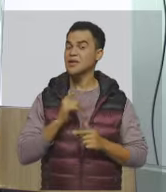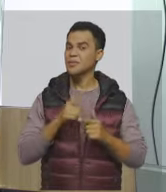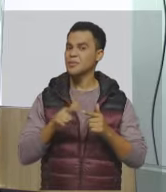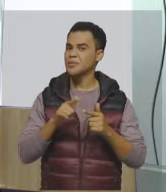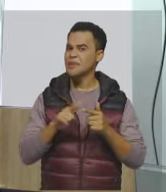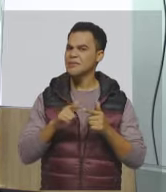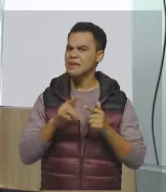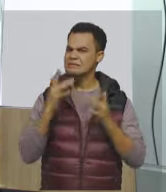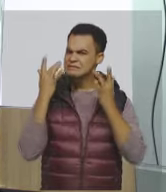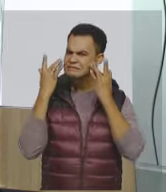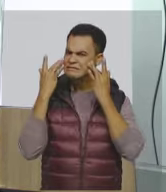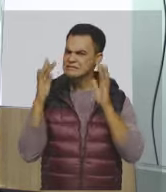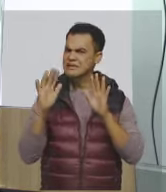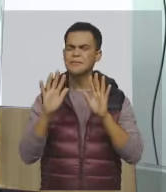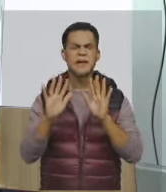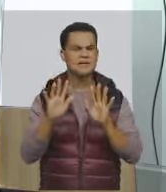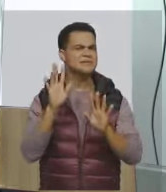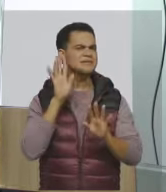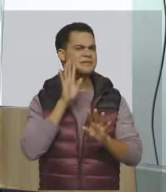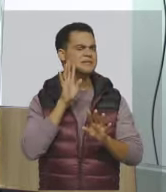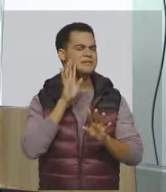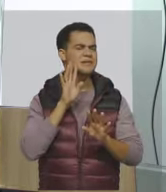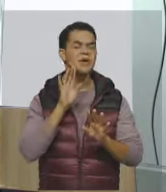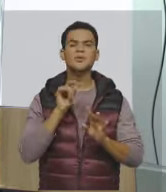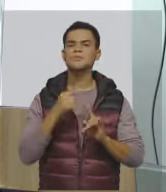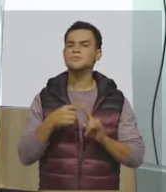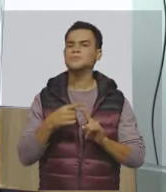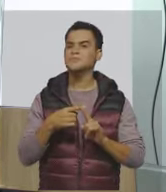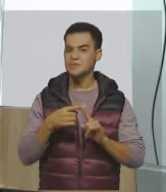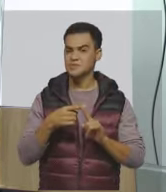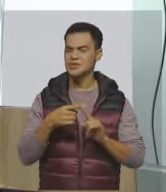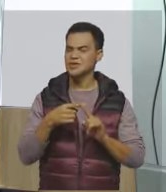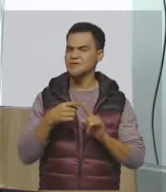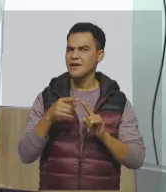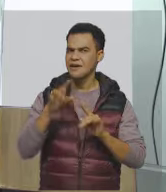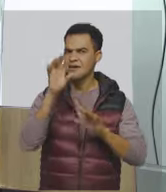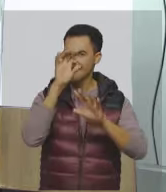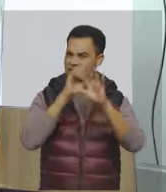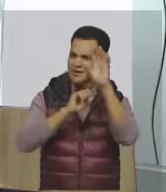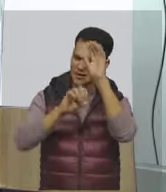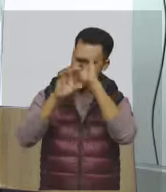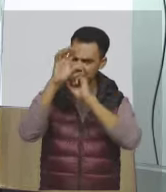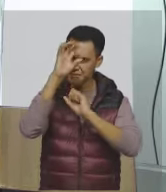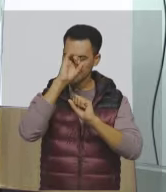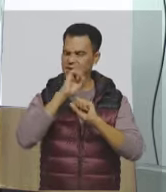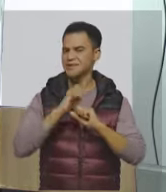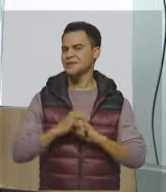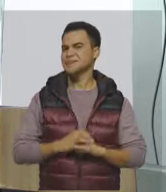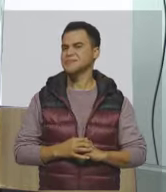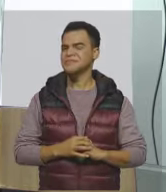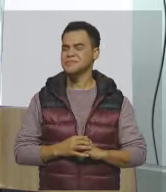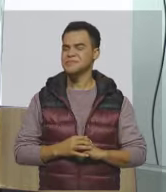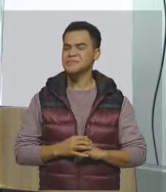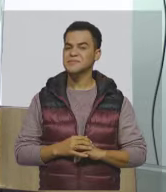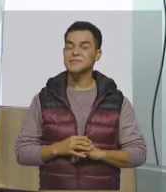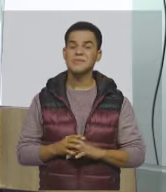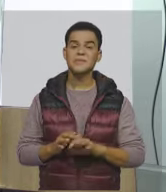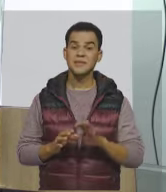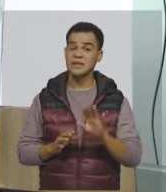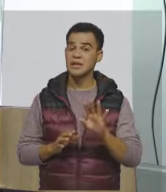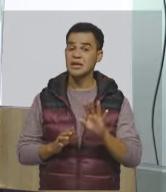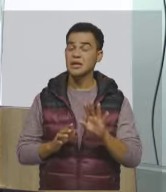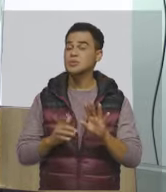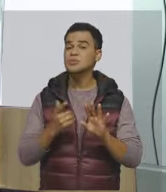ao mesmo tempo é muito legal, que a gente vai aperfeiçoando e vai aprendendo cada vez mais. Não existe uma